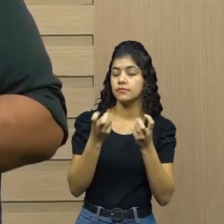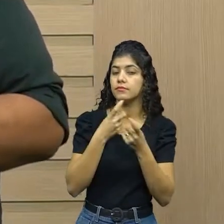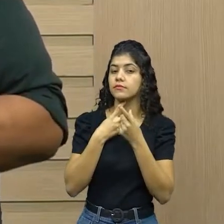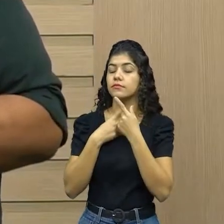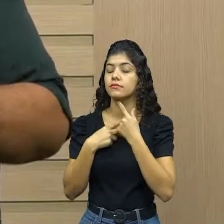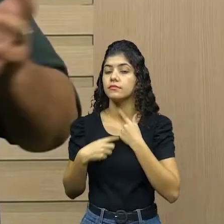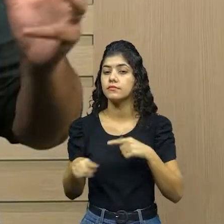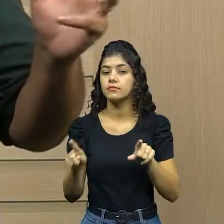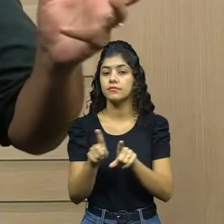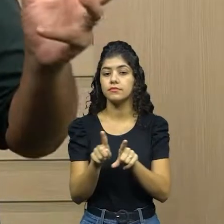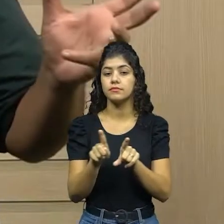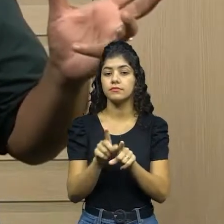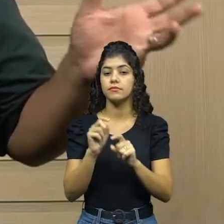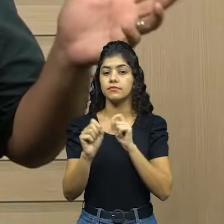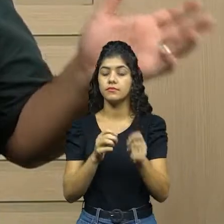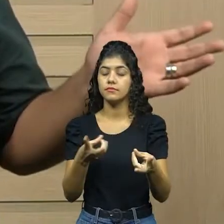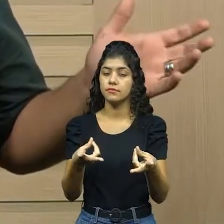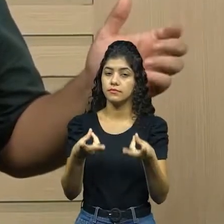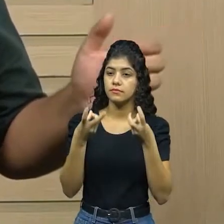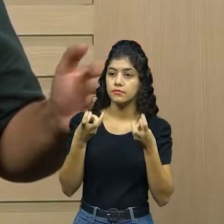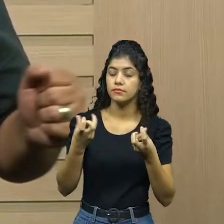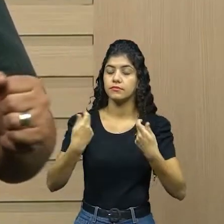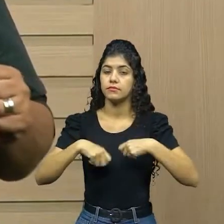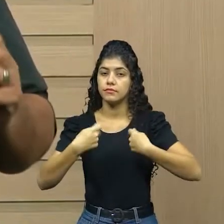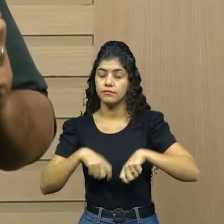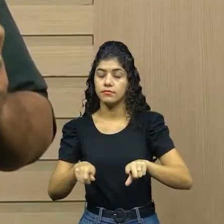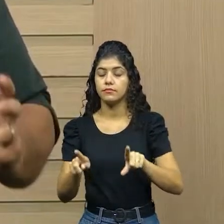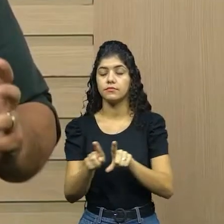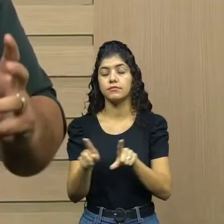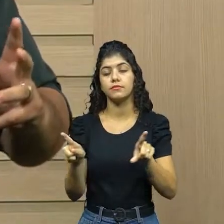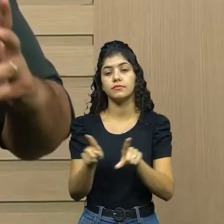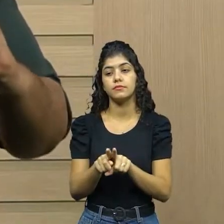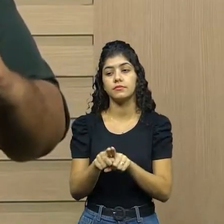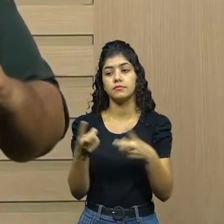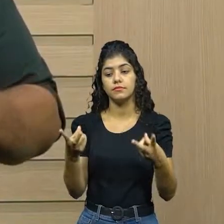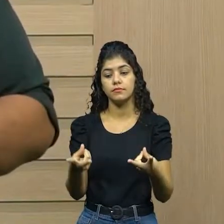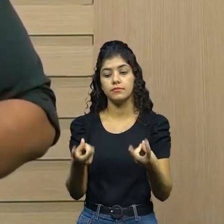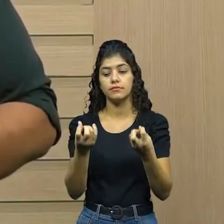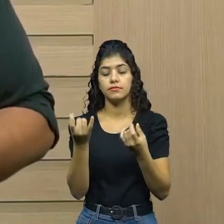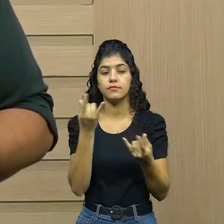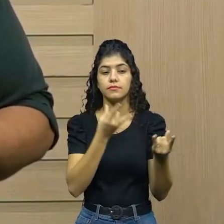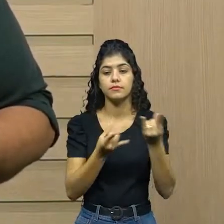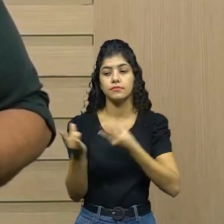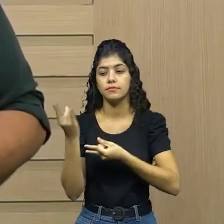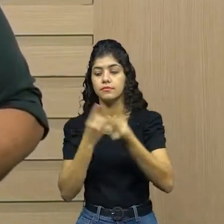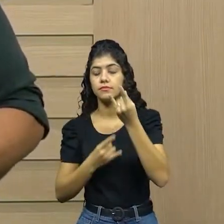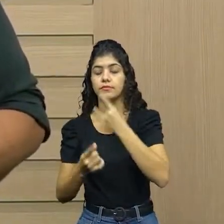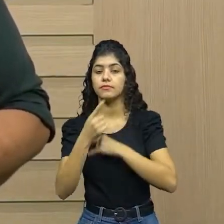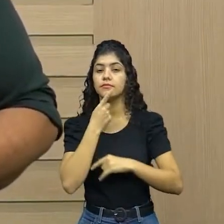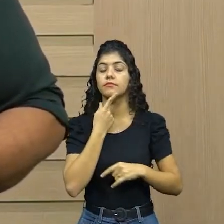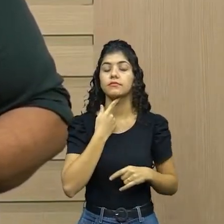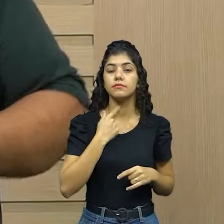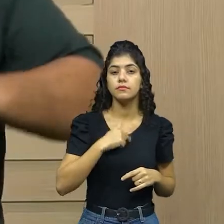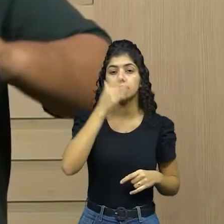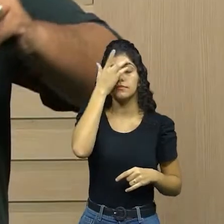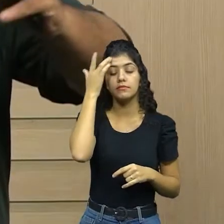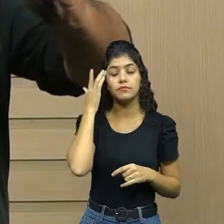desejo e identificar necessidades, ele atrai com relação ao desejo. Então